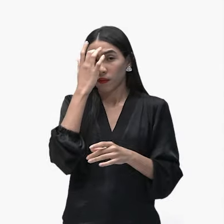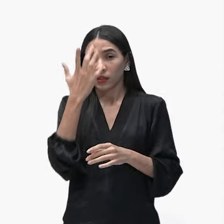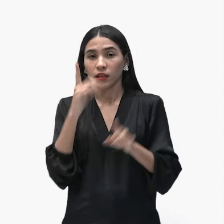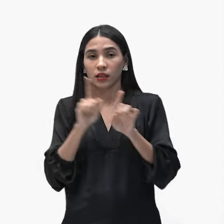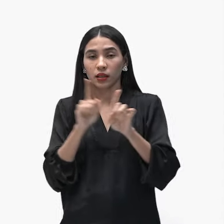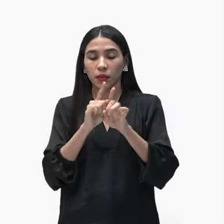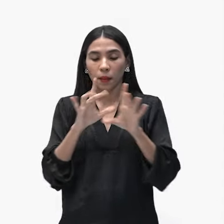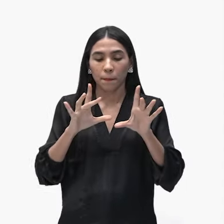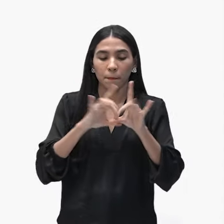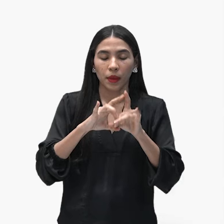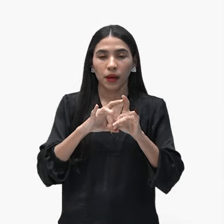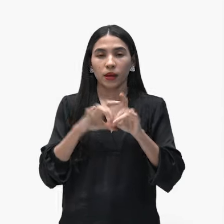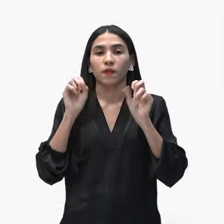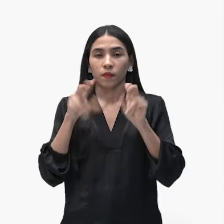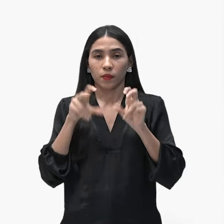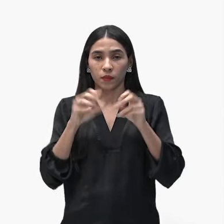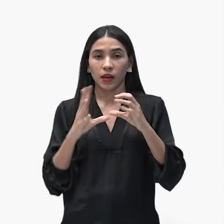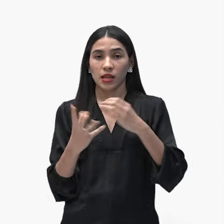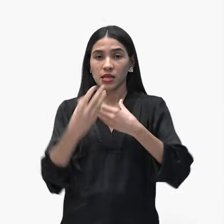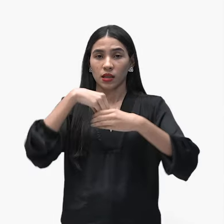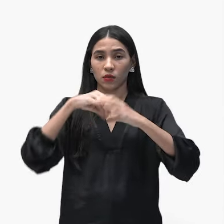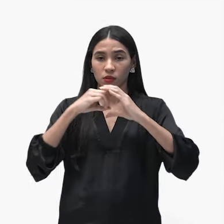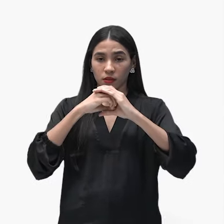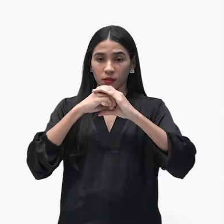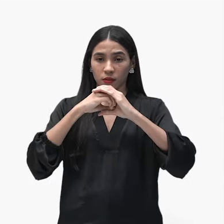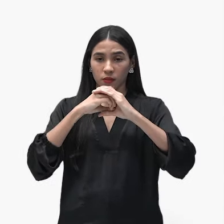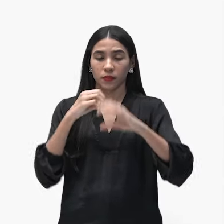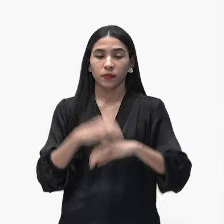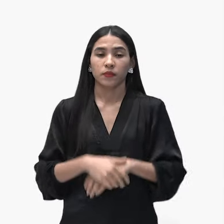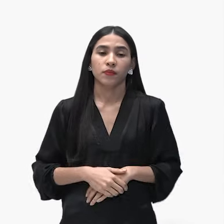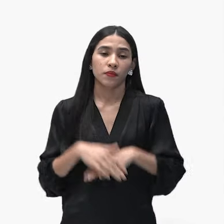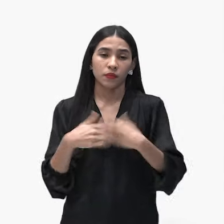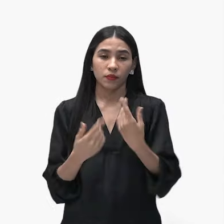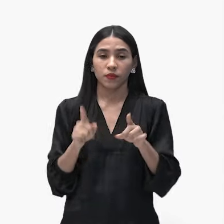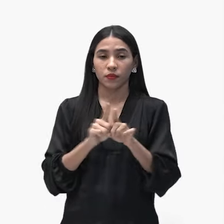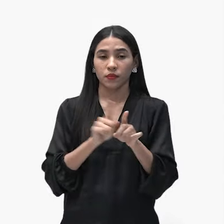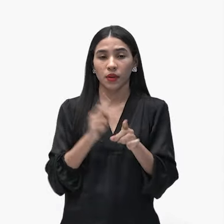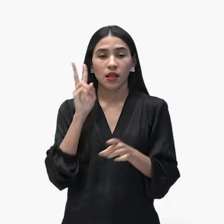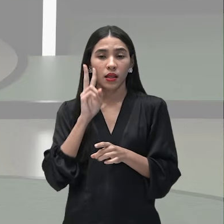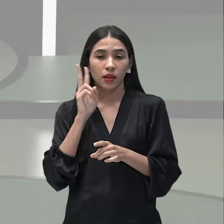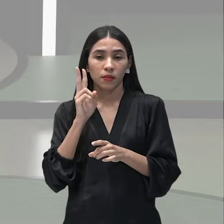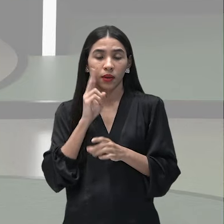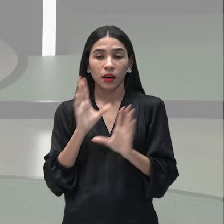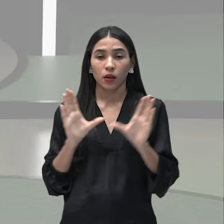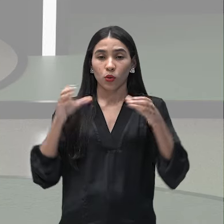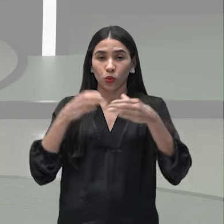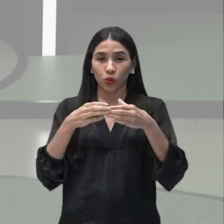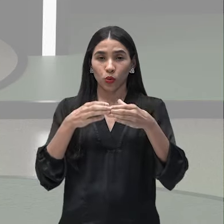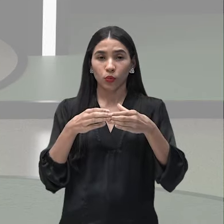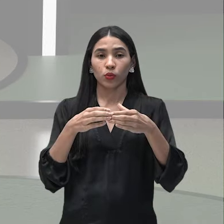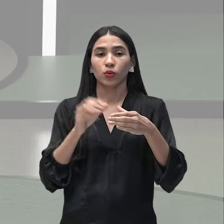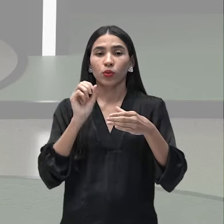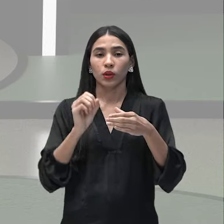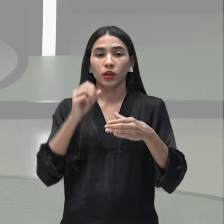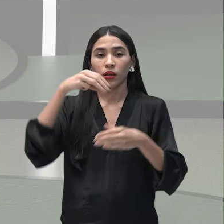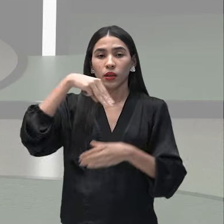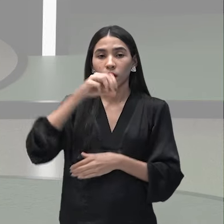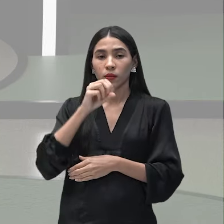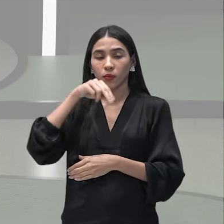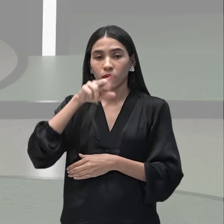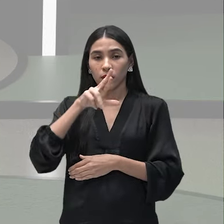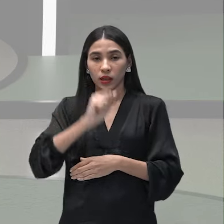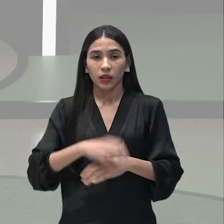fixação do vírus naquela célula. Então, além dos vírus, vamos relembrar também sobre o reino monera. Olha só, quando a gente